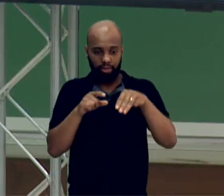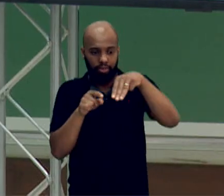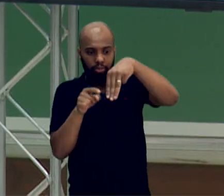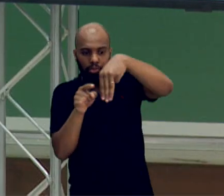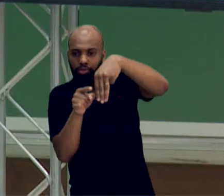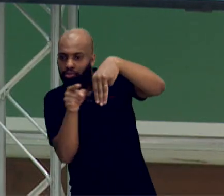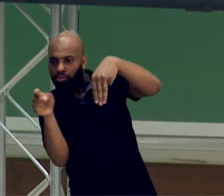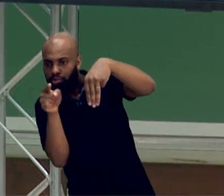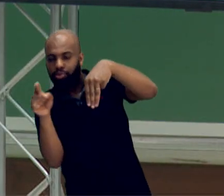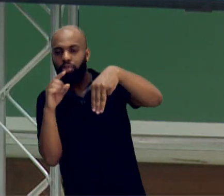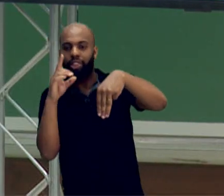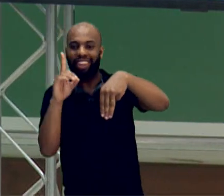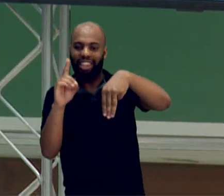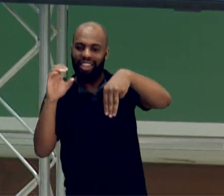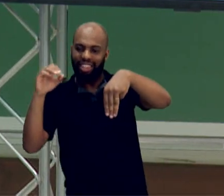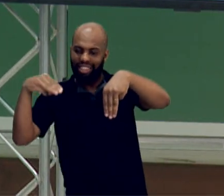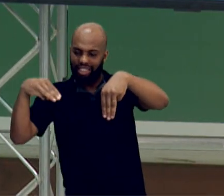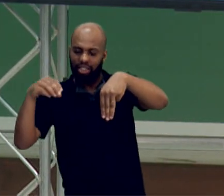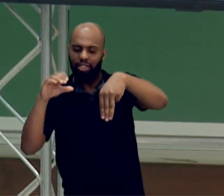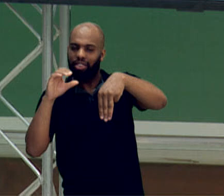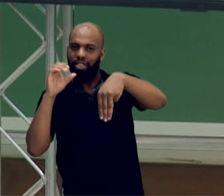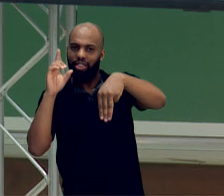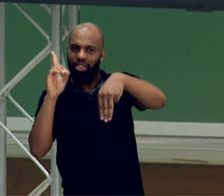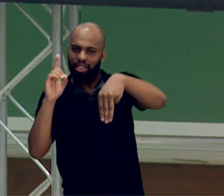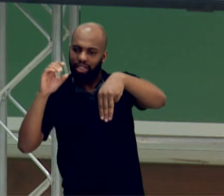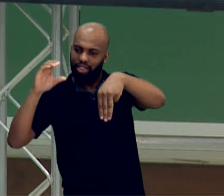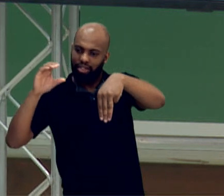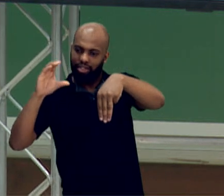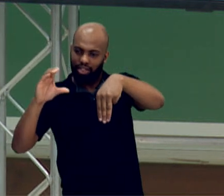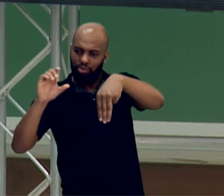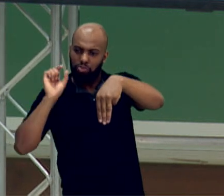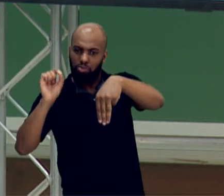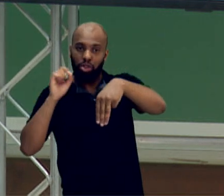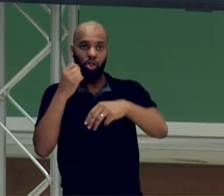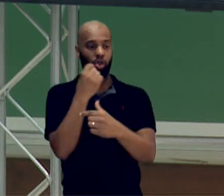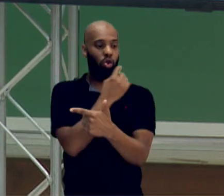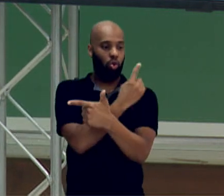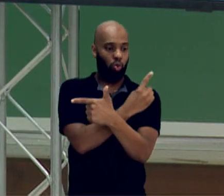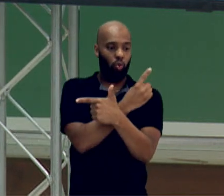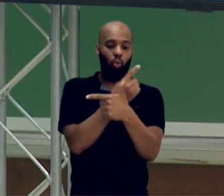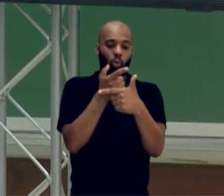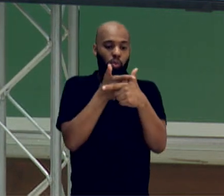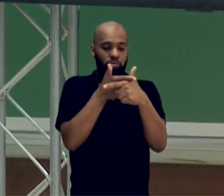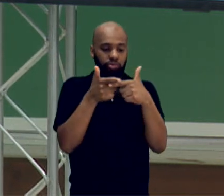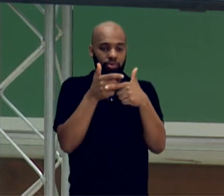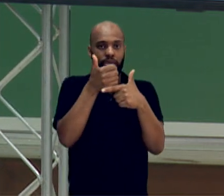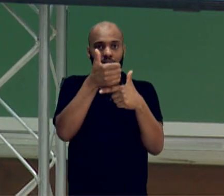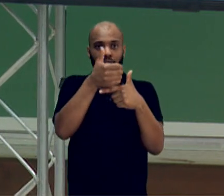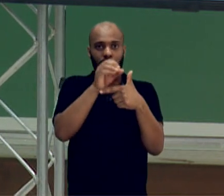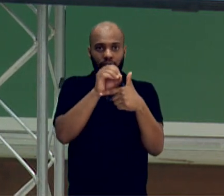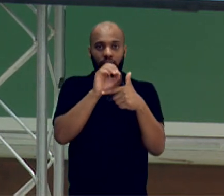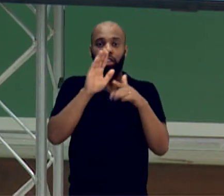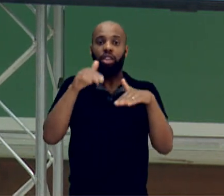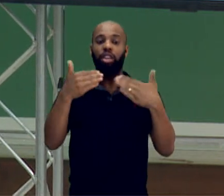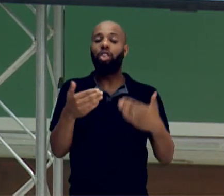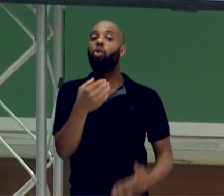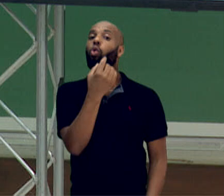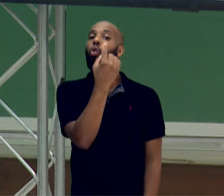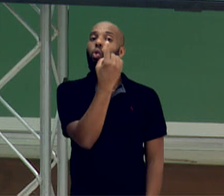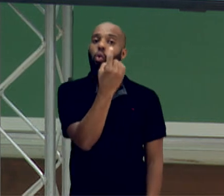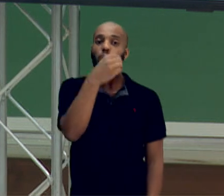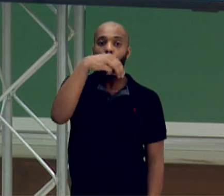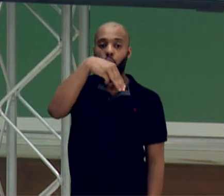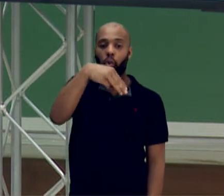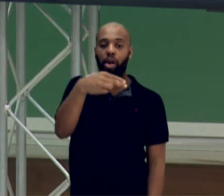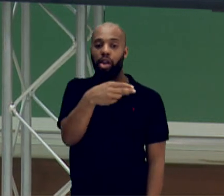o decímetro é o metro dividido em 10 partezinhas, não é? Então, eu vou ter o quê? Que 1 metro é a mesma coisa